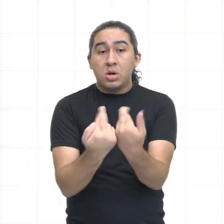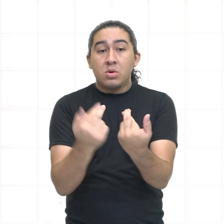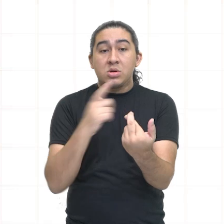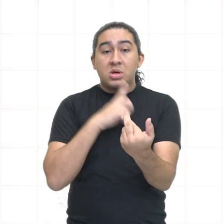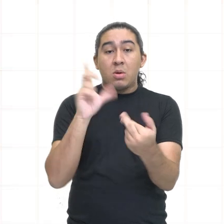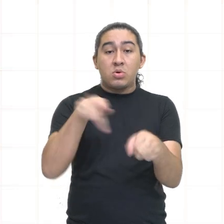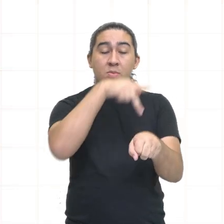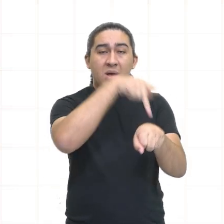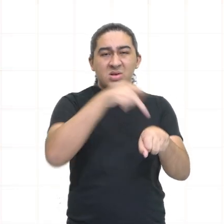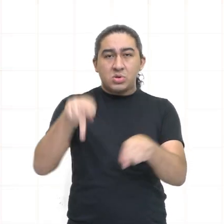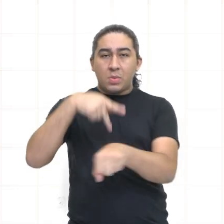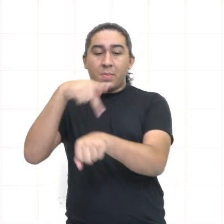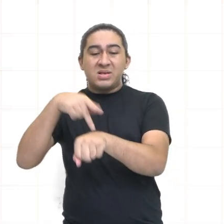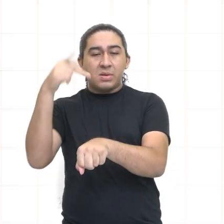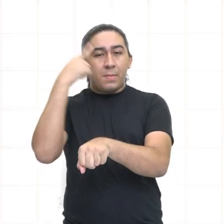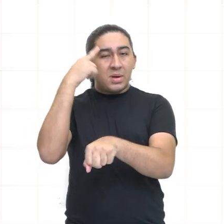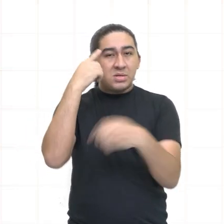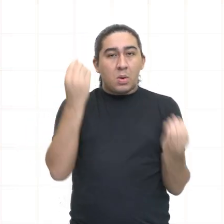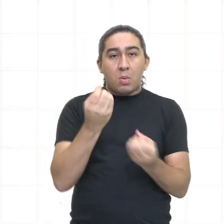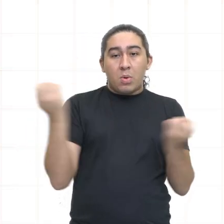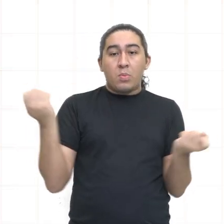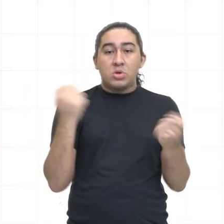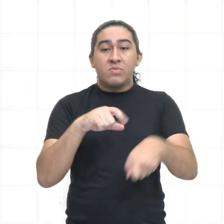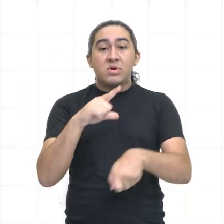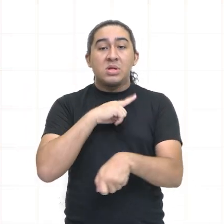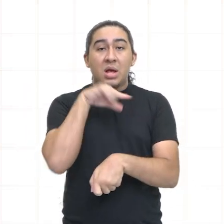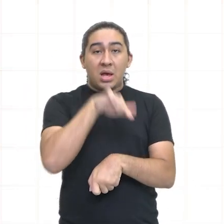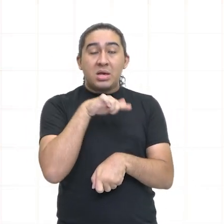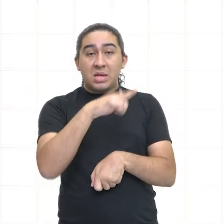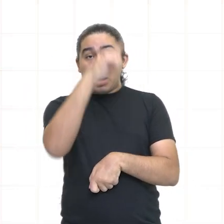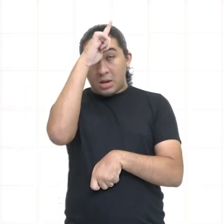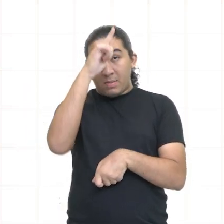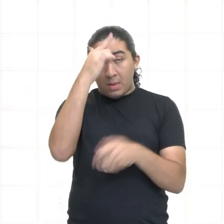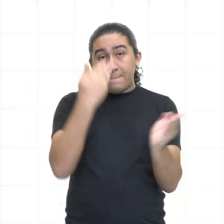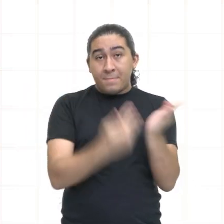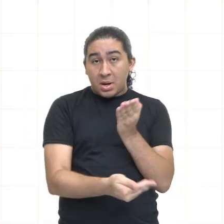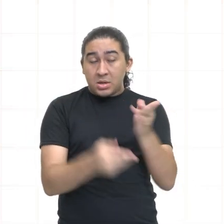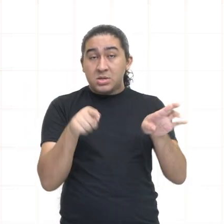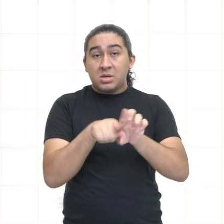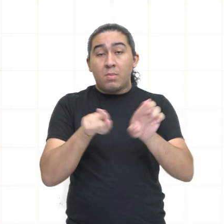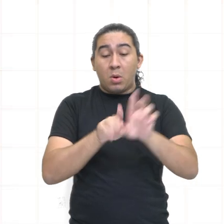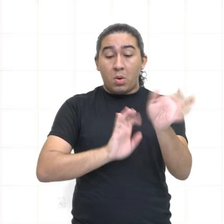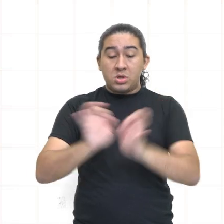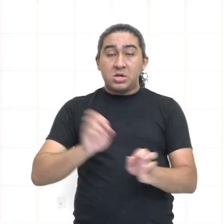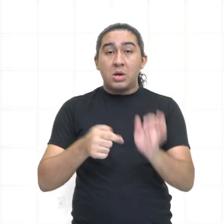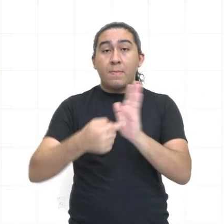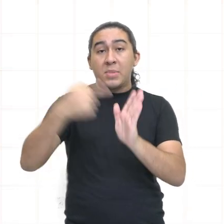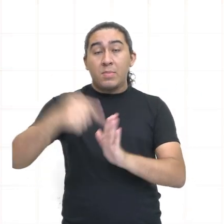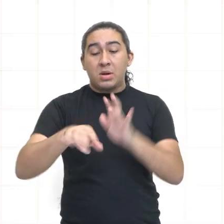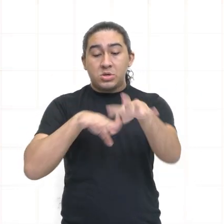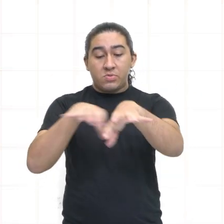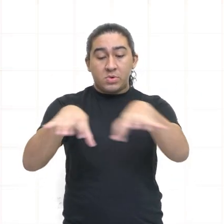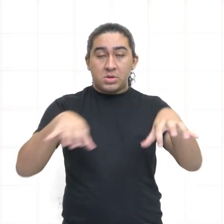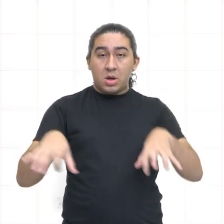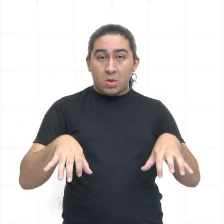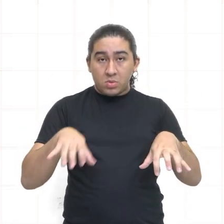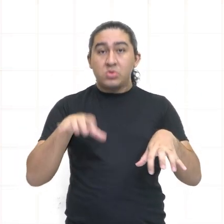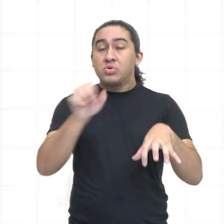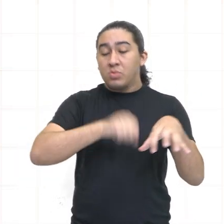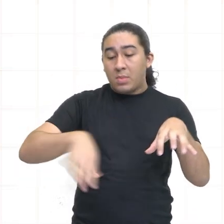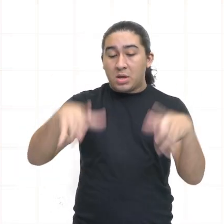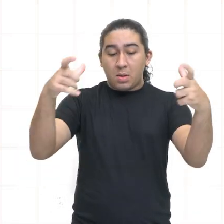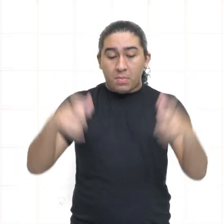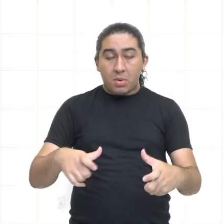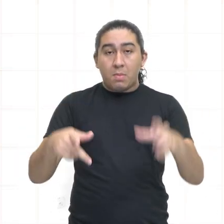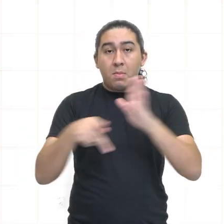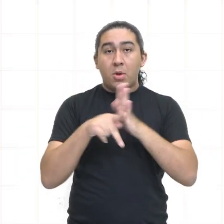aliados traçaram planos para materializar a derrota dos alemães e organizar as primeiras divisões territoriais das